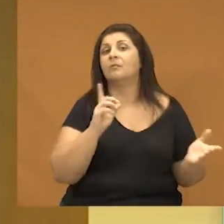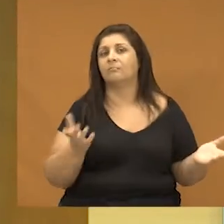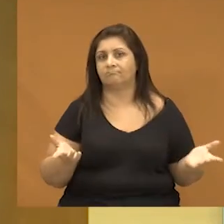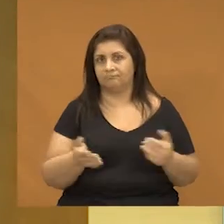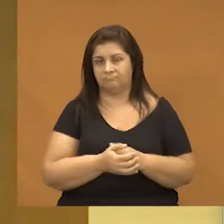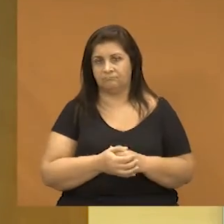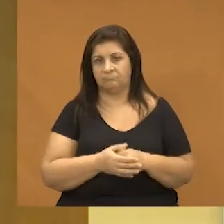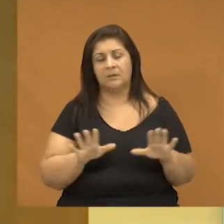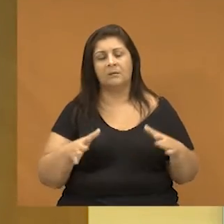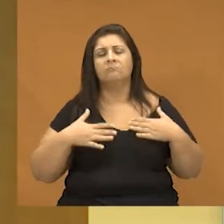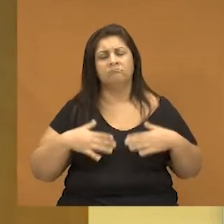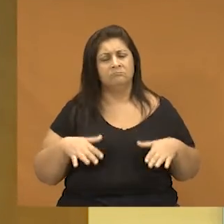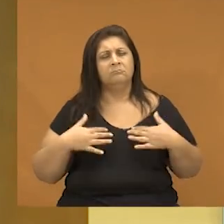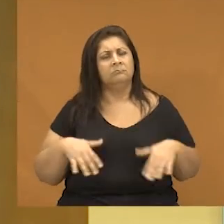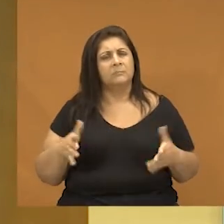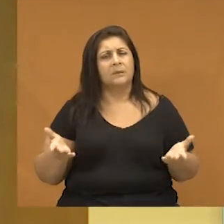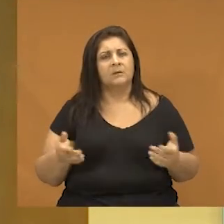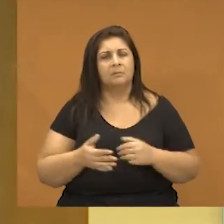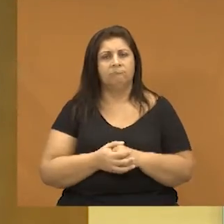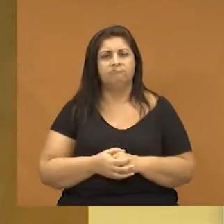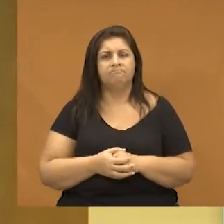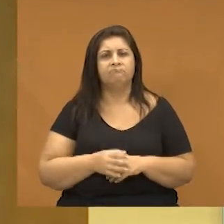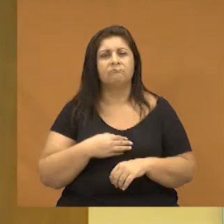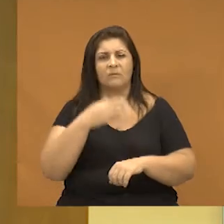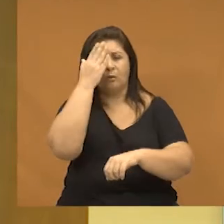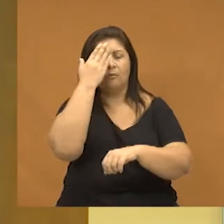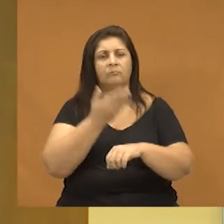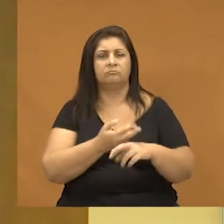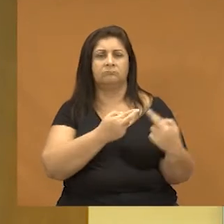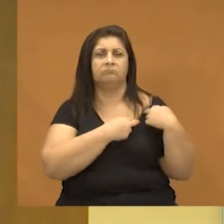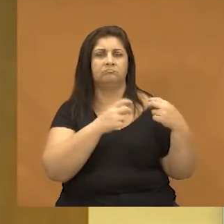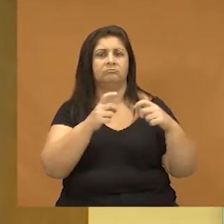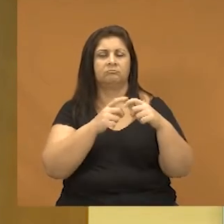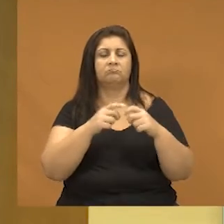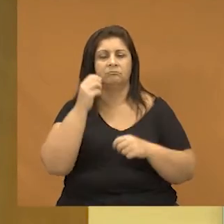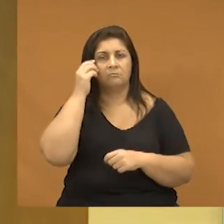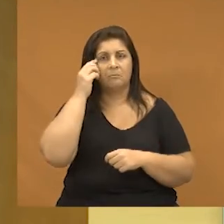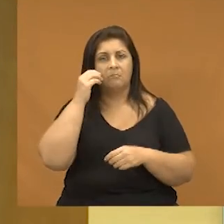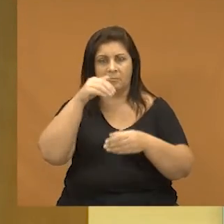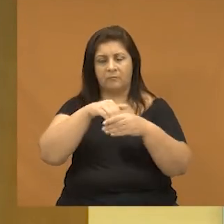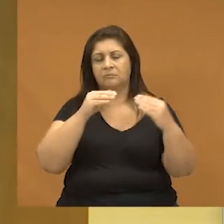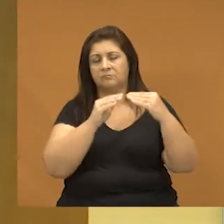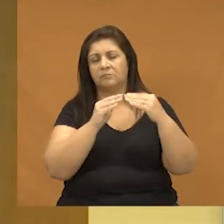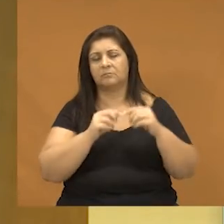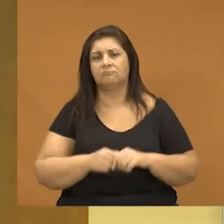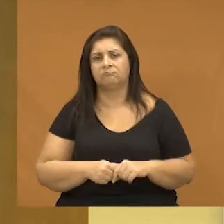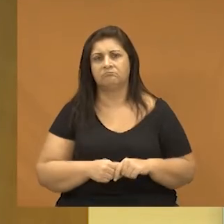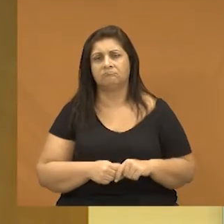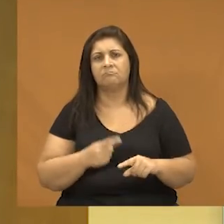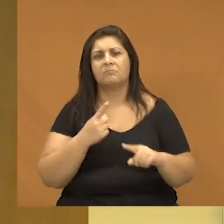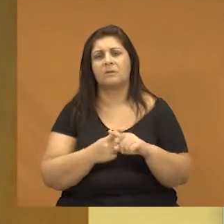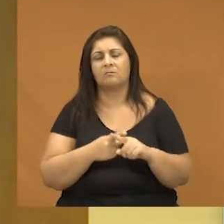Então, isso me dá a tranquilidade de votar favorável no projeto, porque o calção